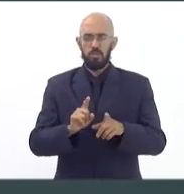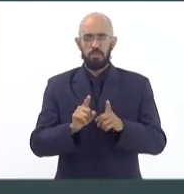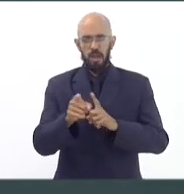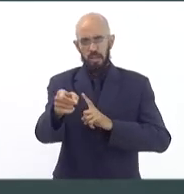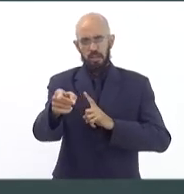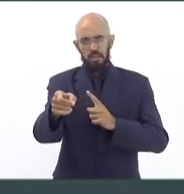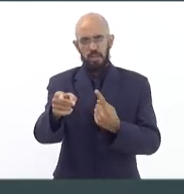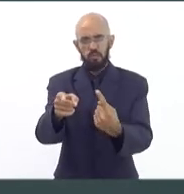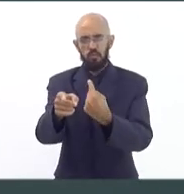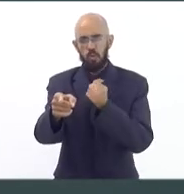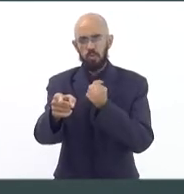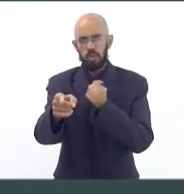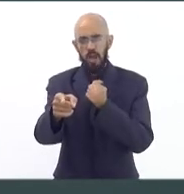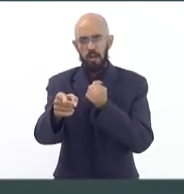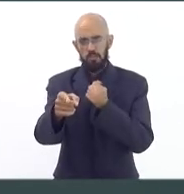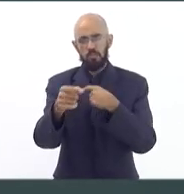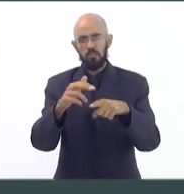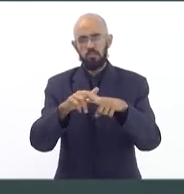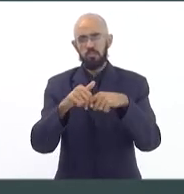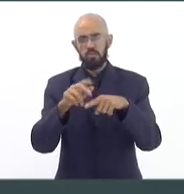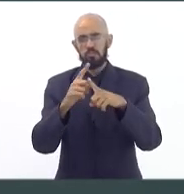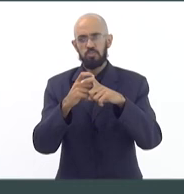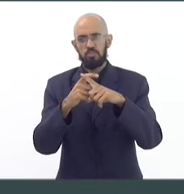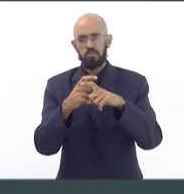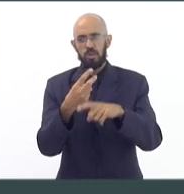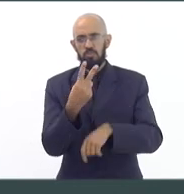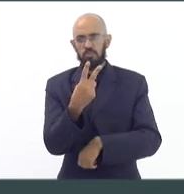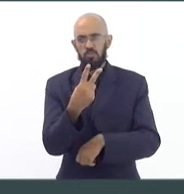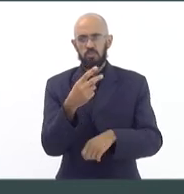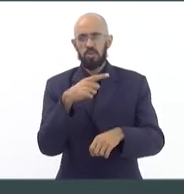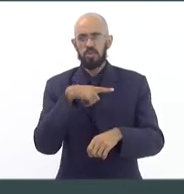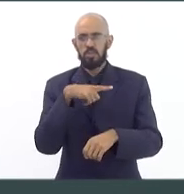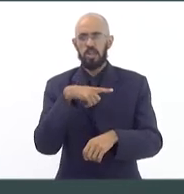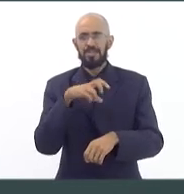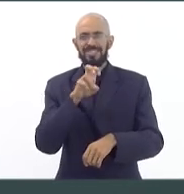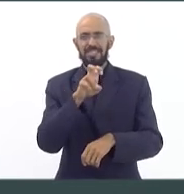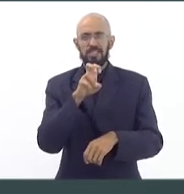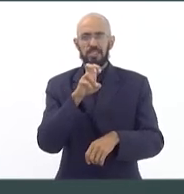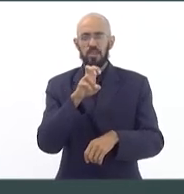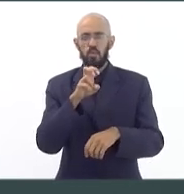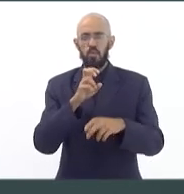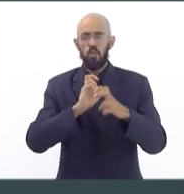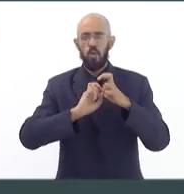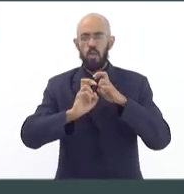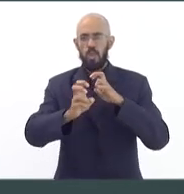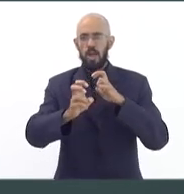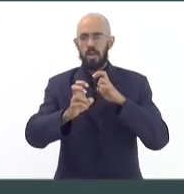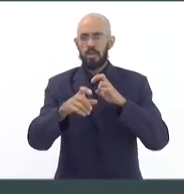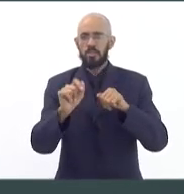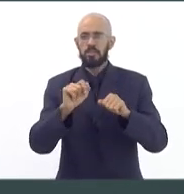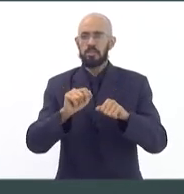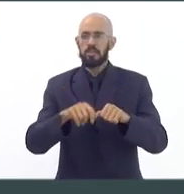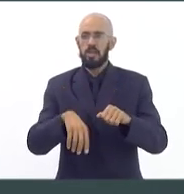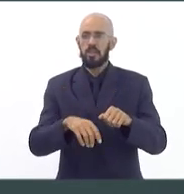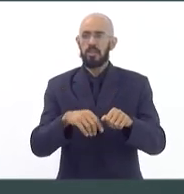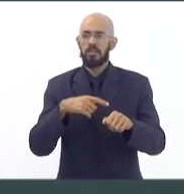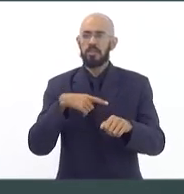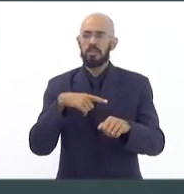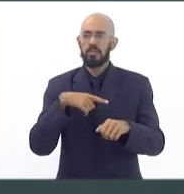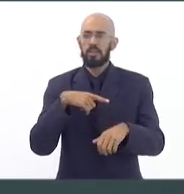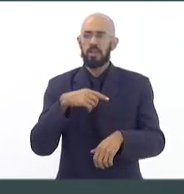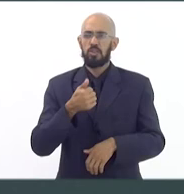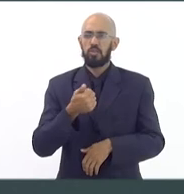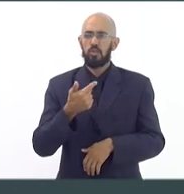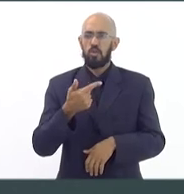Então isso é x 2 né dividido 5 ramais 3 extensões 104 Estações passando por né por dois e